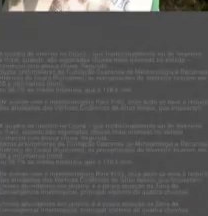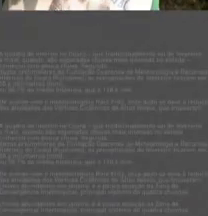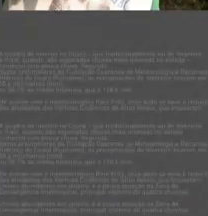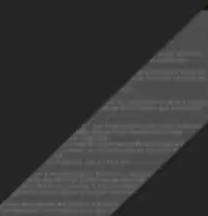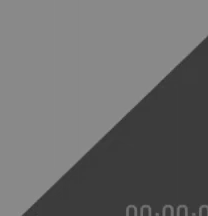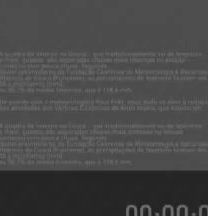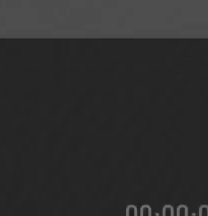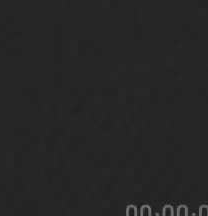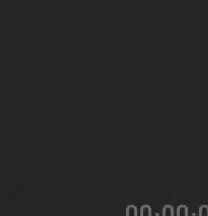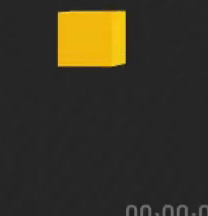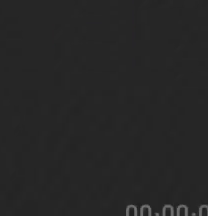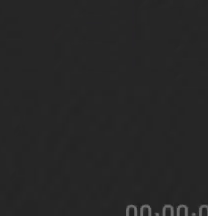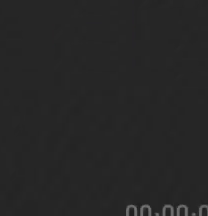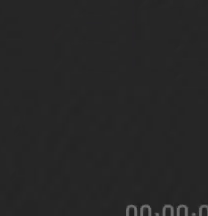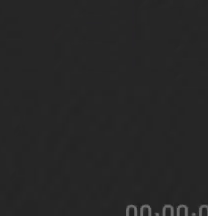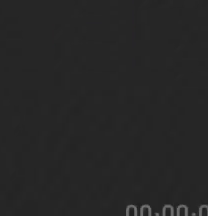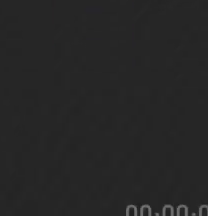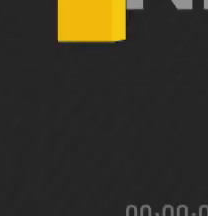ae